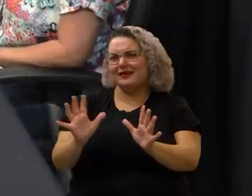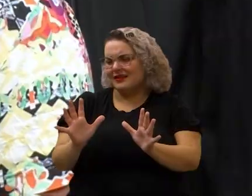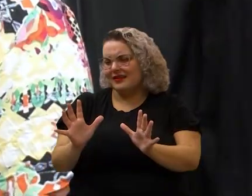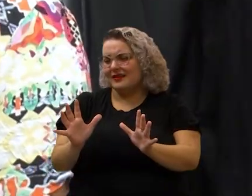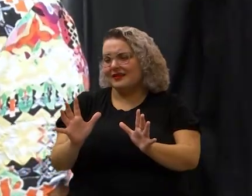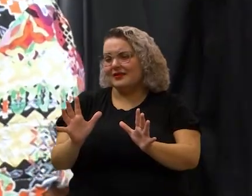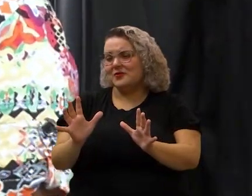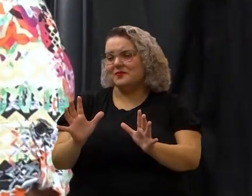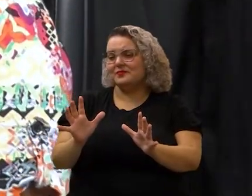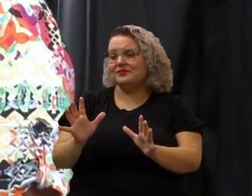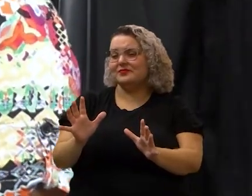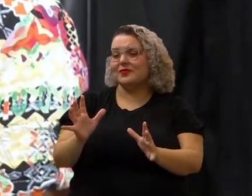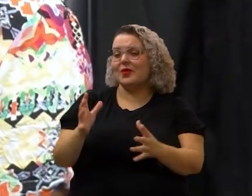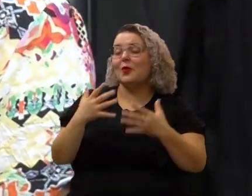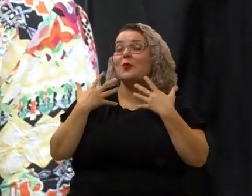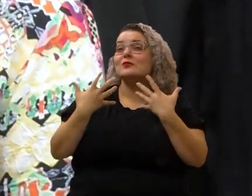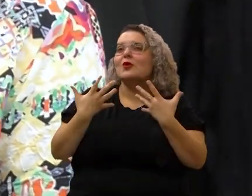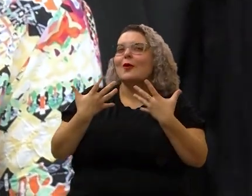Não é um vazio.